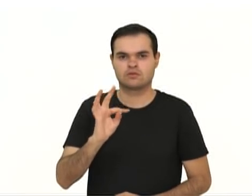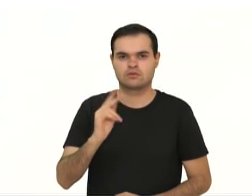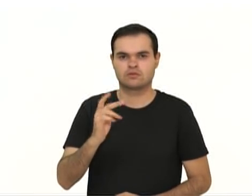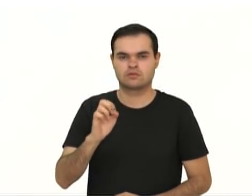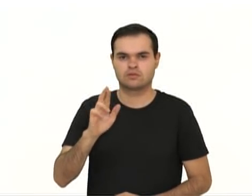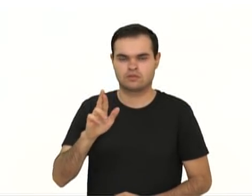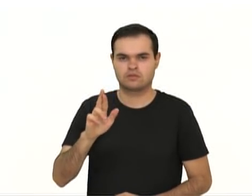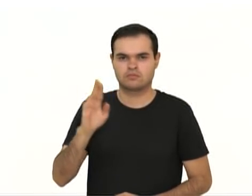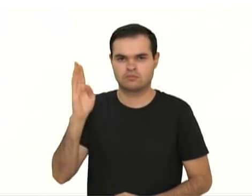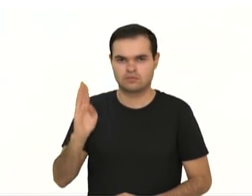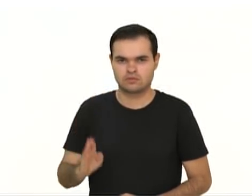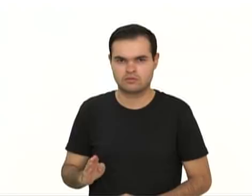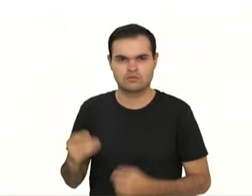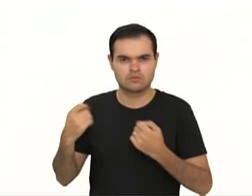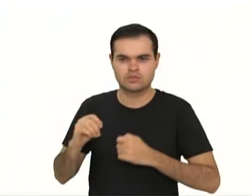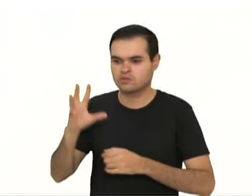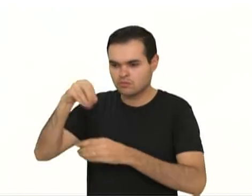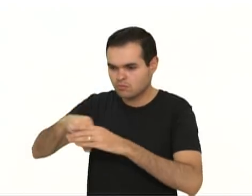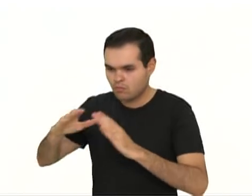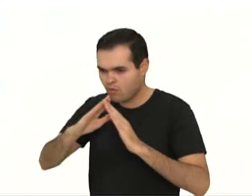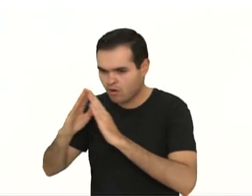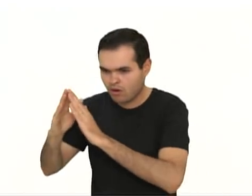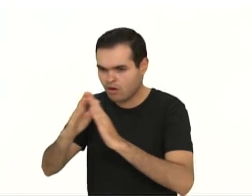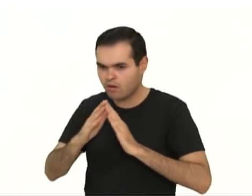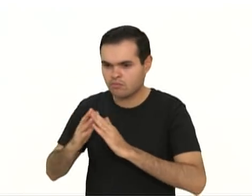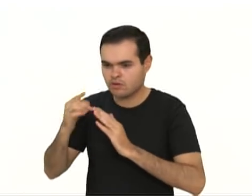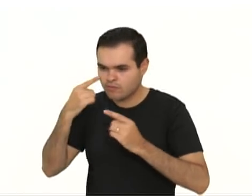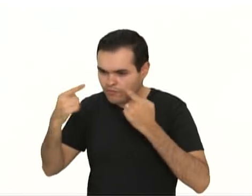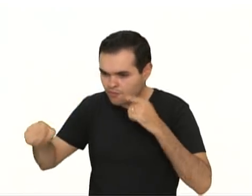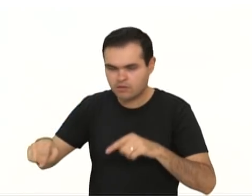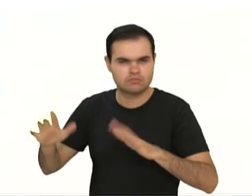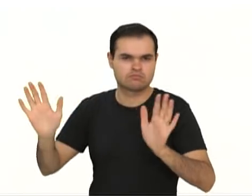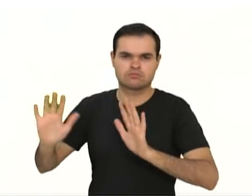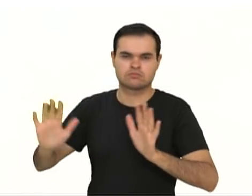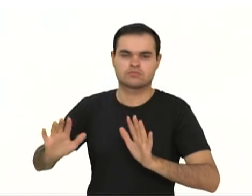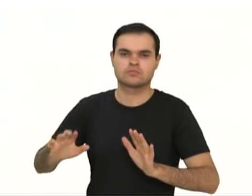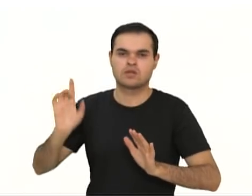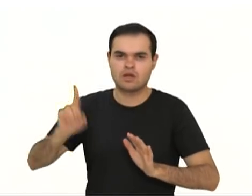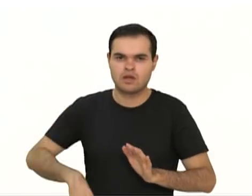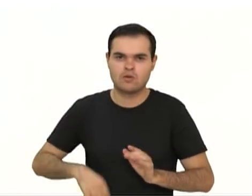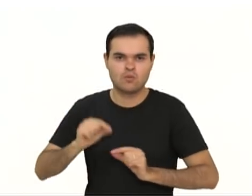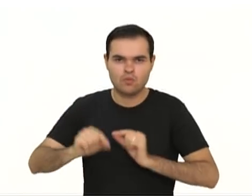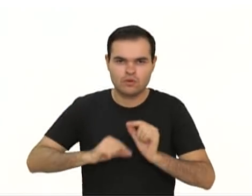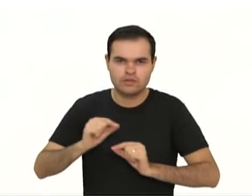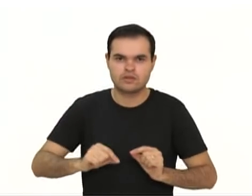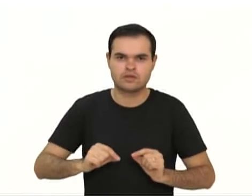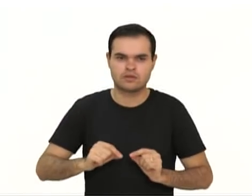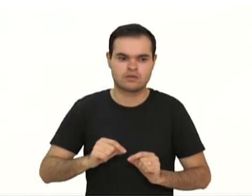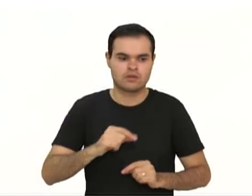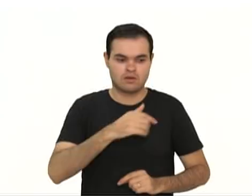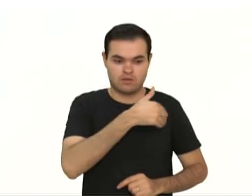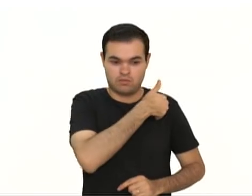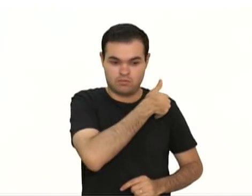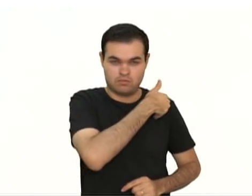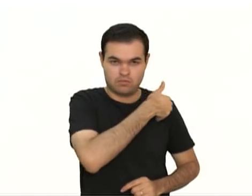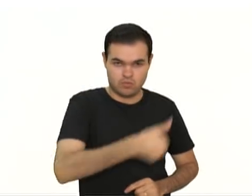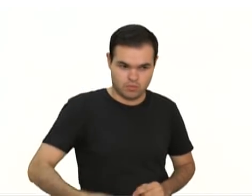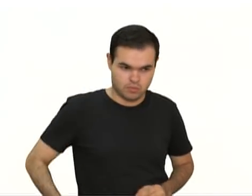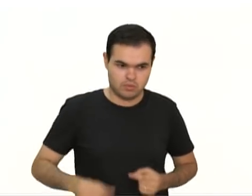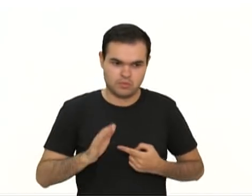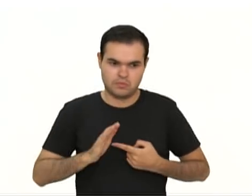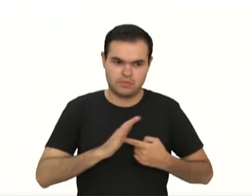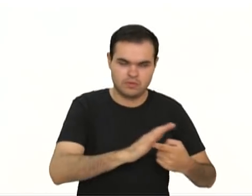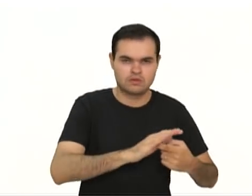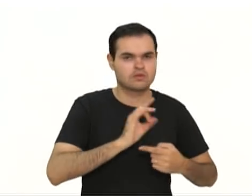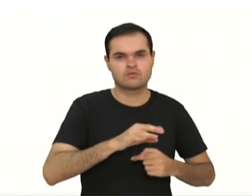privada transformada em entretenimento. Basta fazer o que não seria feito normalmente em público. As paredes